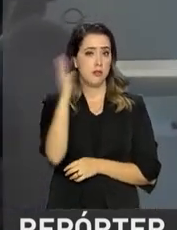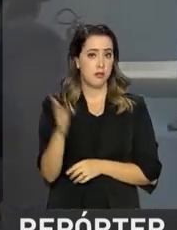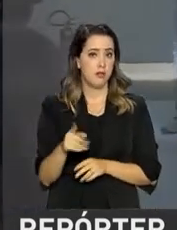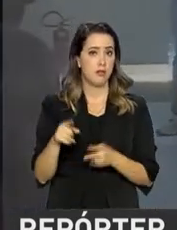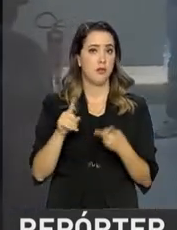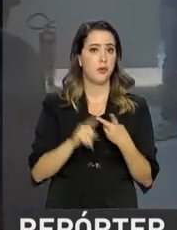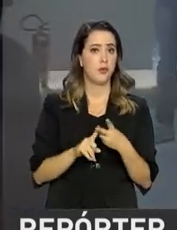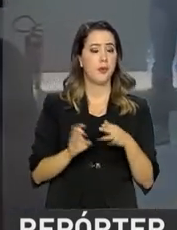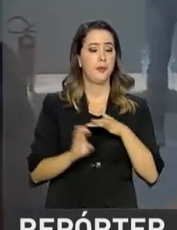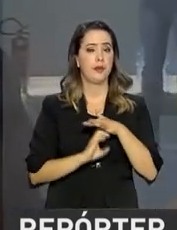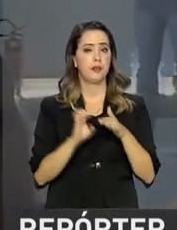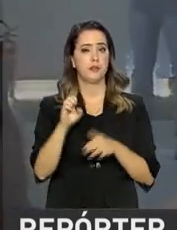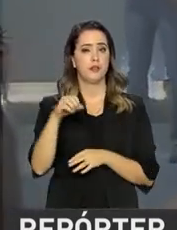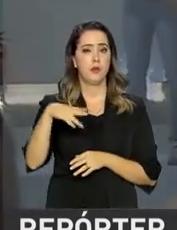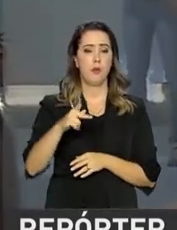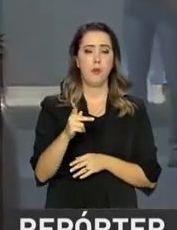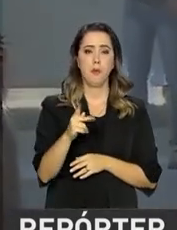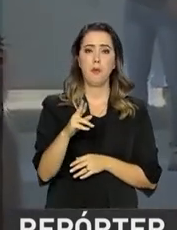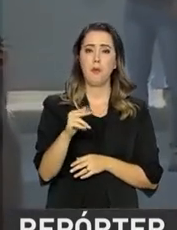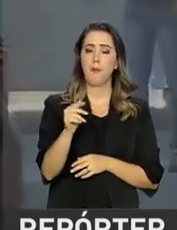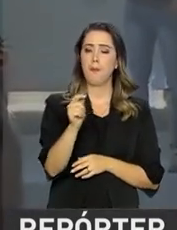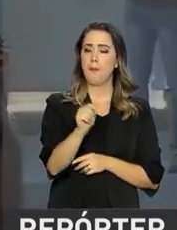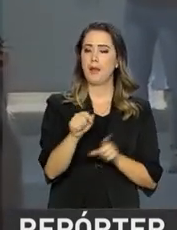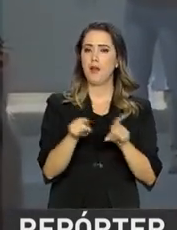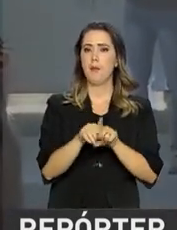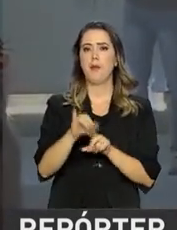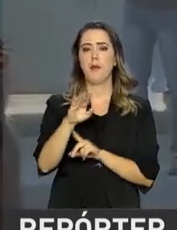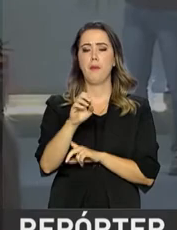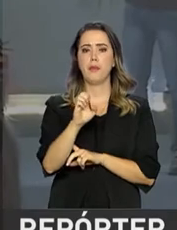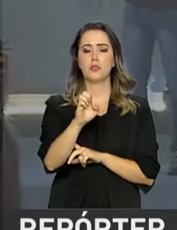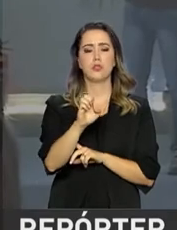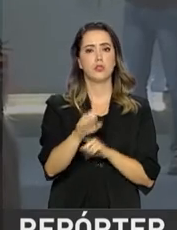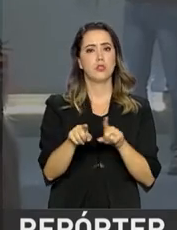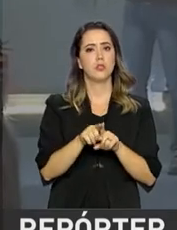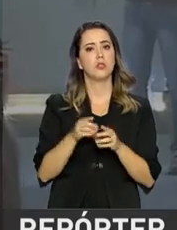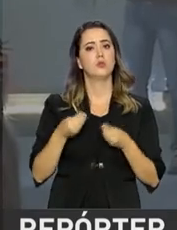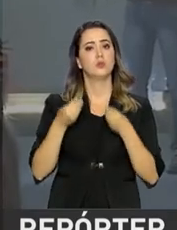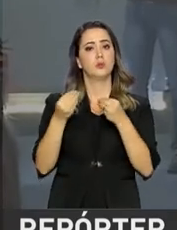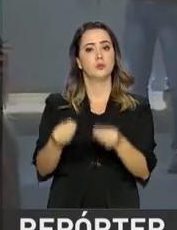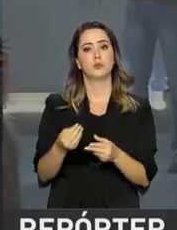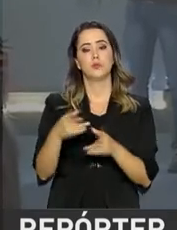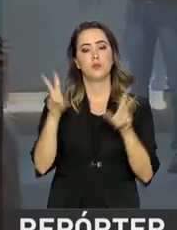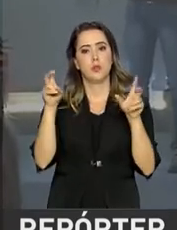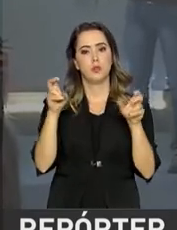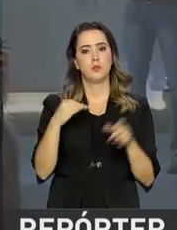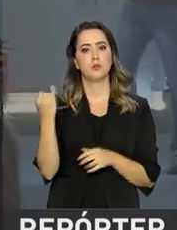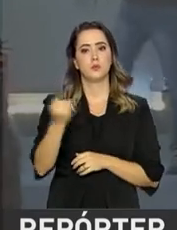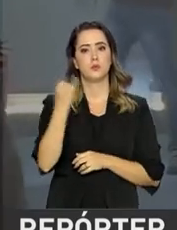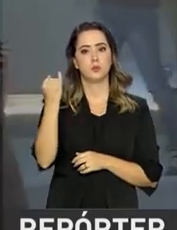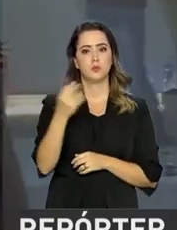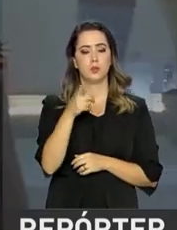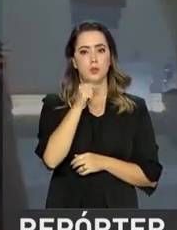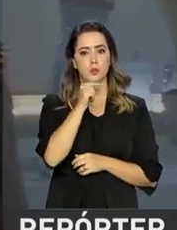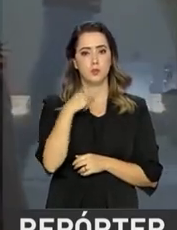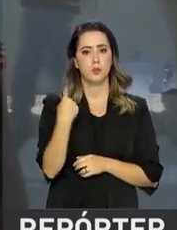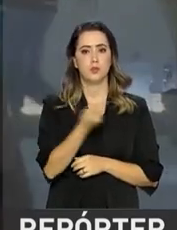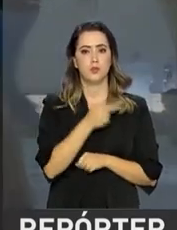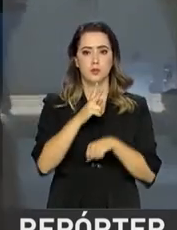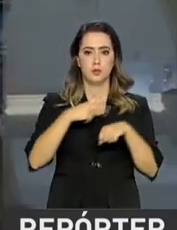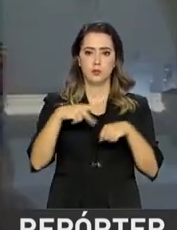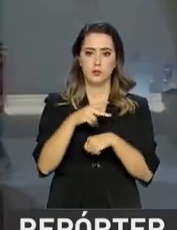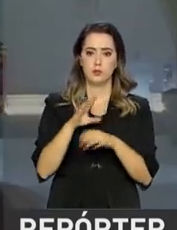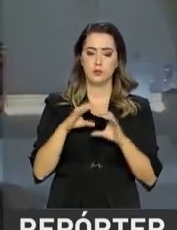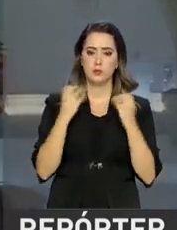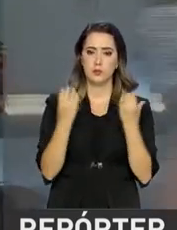a Embrapa, o IBGE, a FUNSEMI, trouxeram temas relevantes para a gestão dos recursos hídricos em nosso país, para